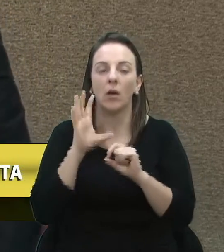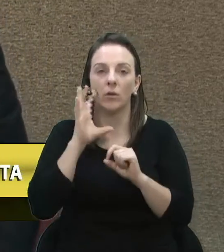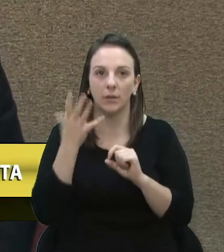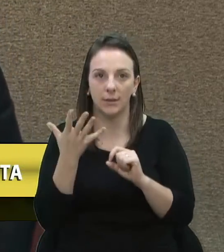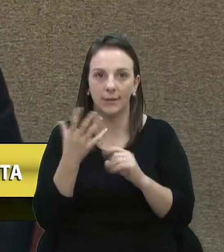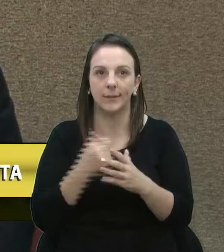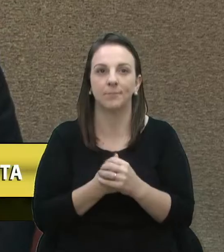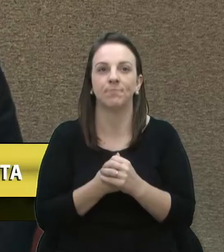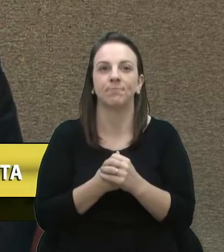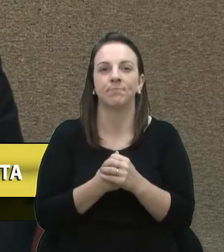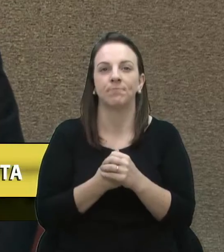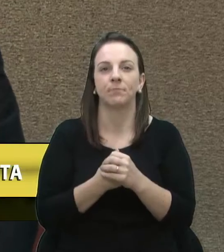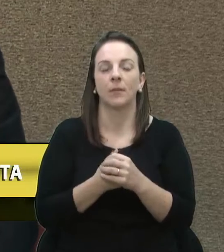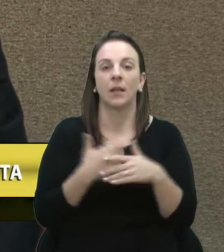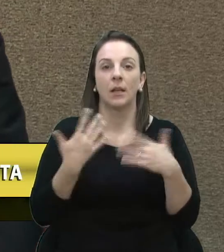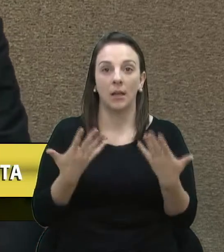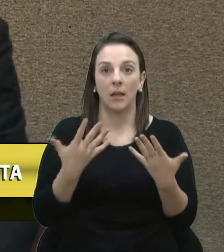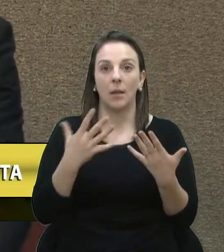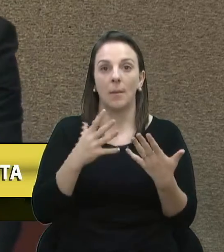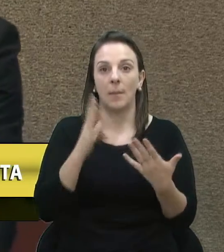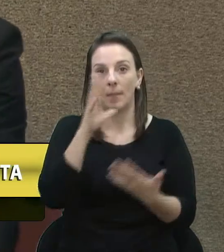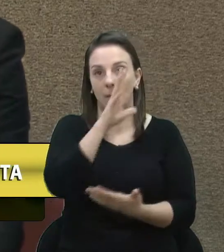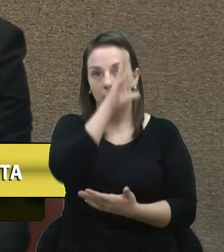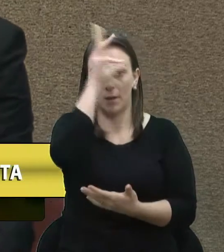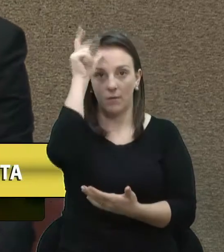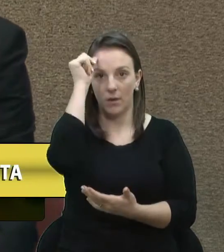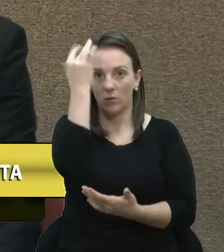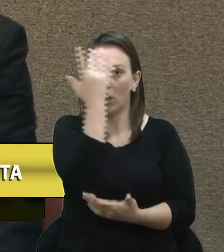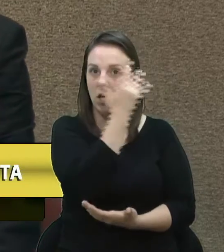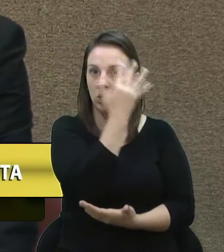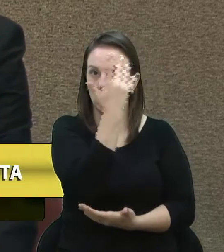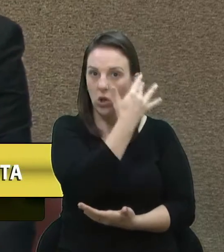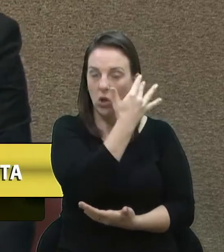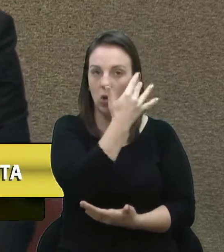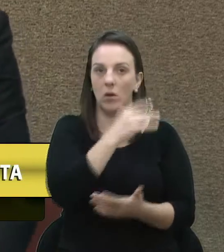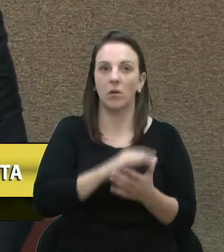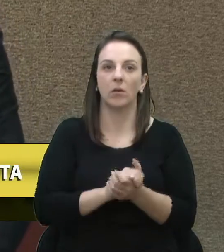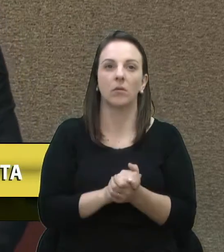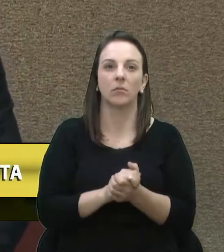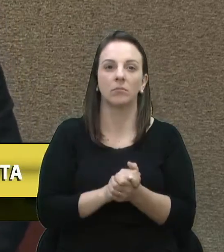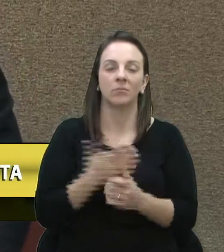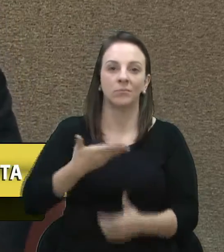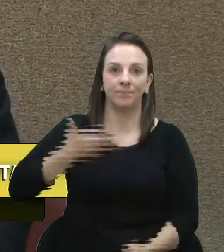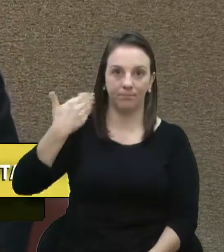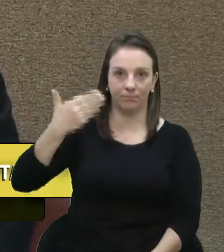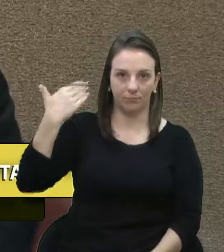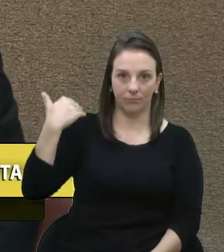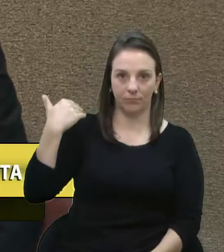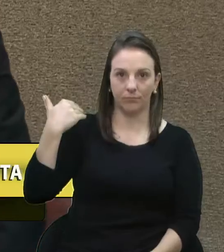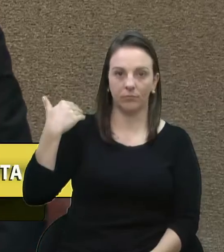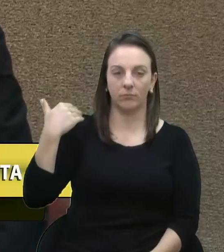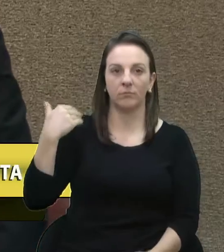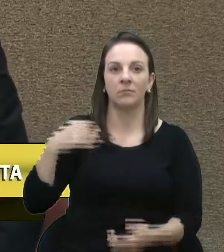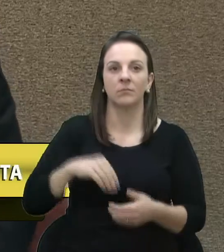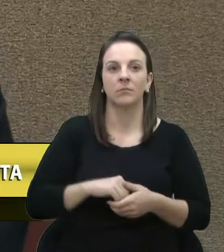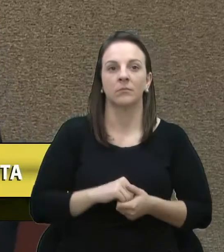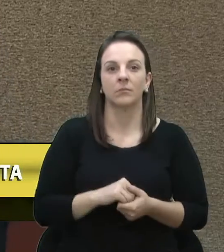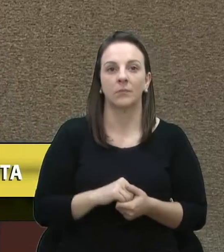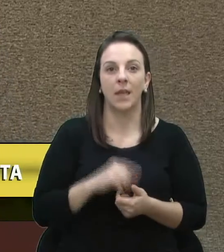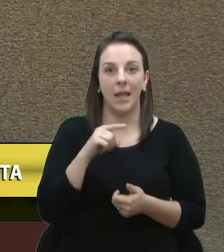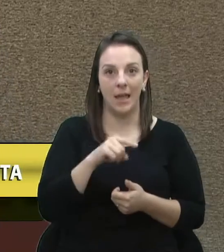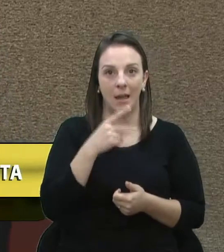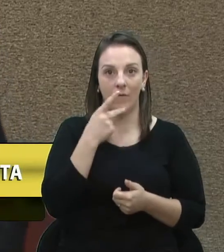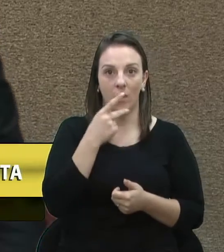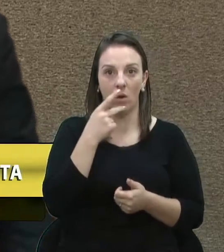quando o prefeito Adilói, não querendo defender o prefeito, mas quando ele fez a colocação durante